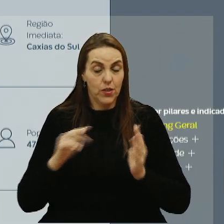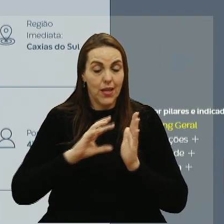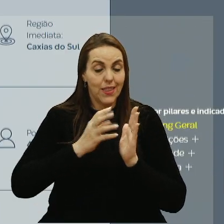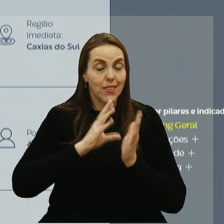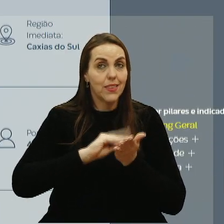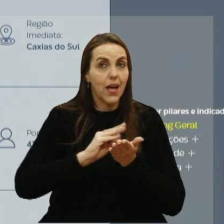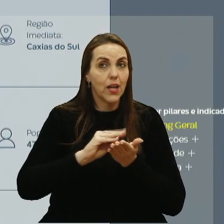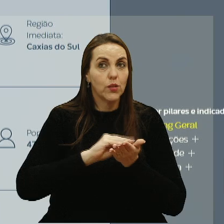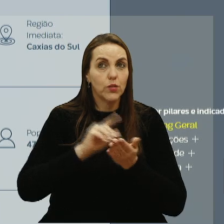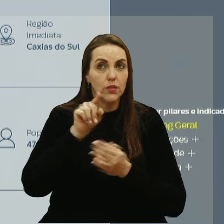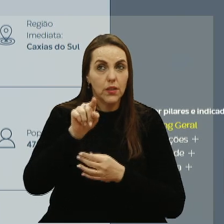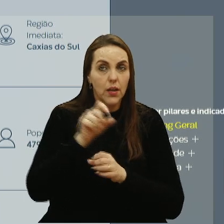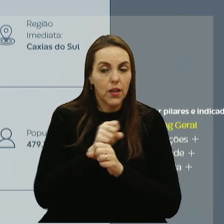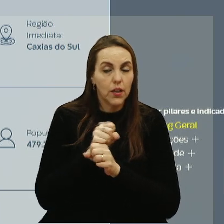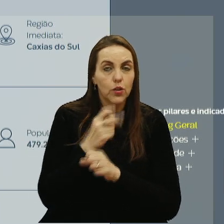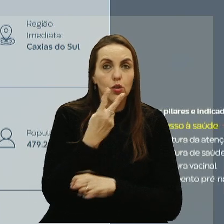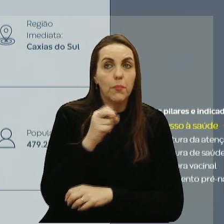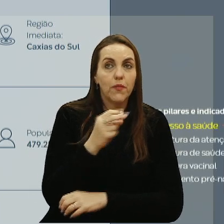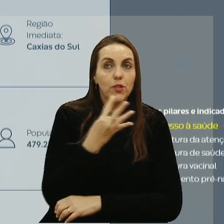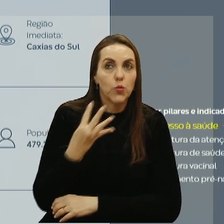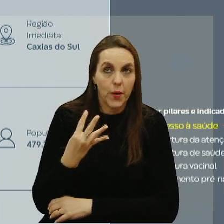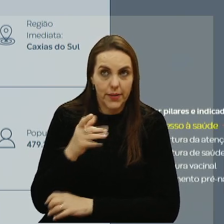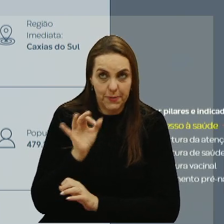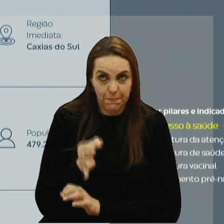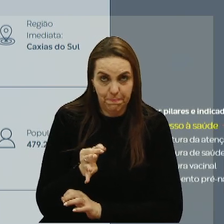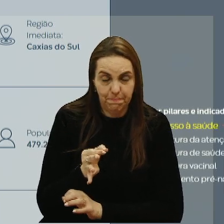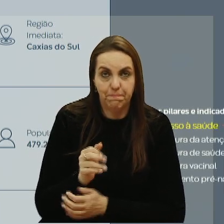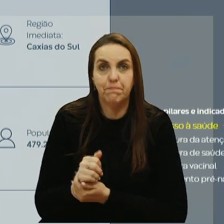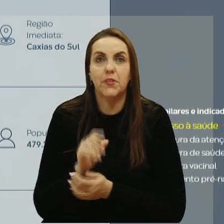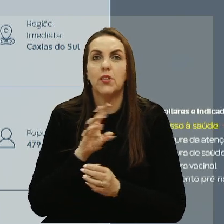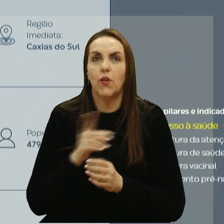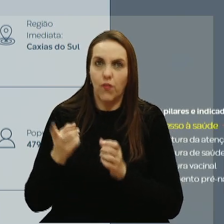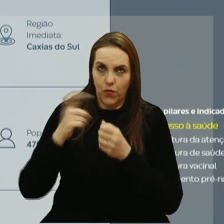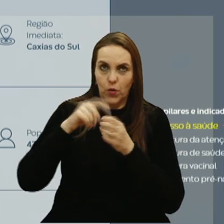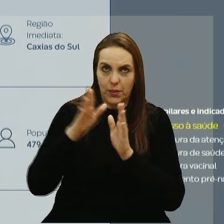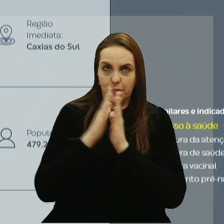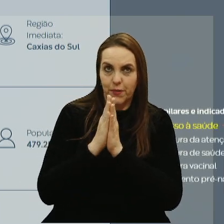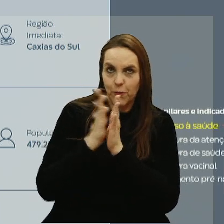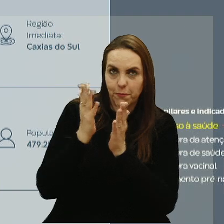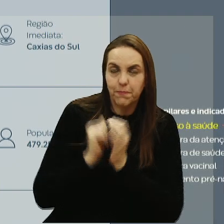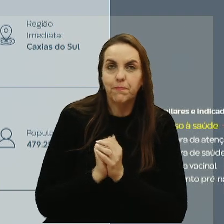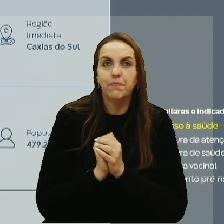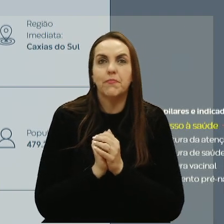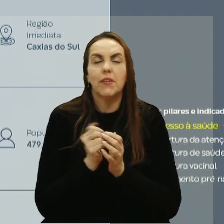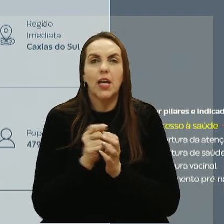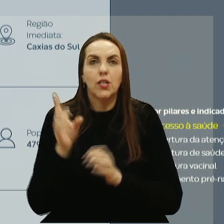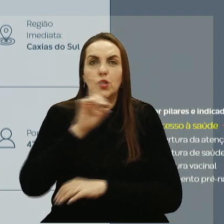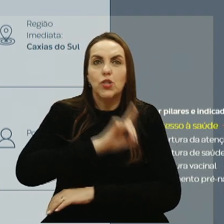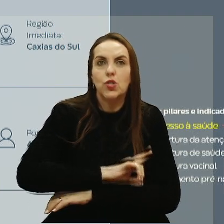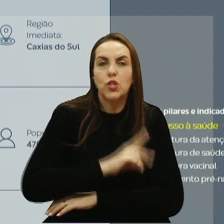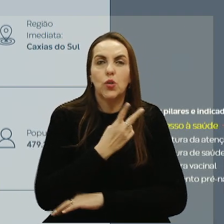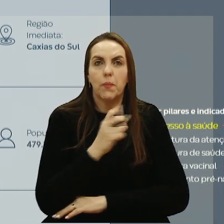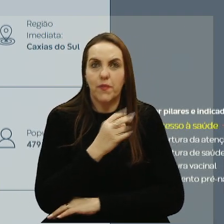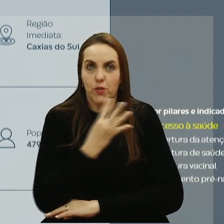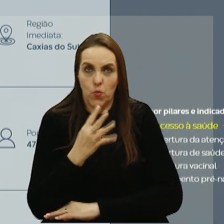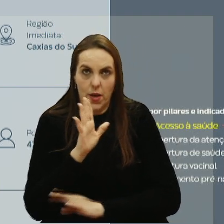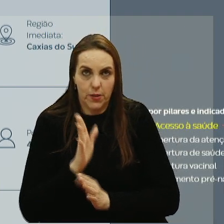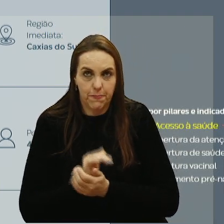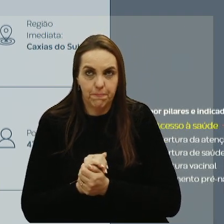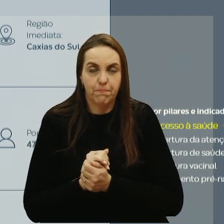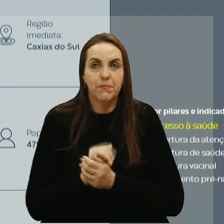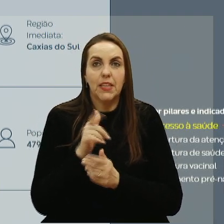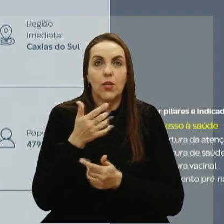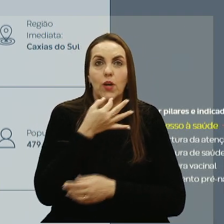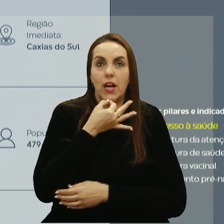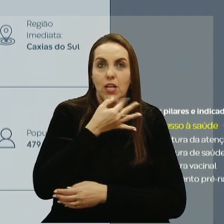de 2024. Só volta ali de novo. São dados de 2024. Então,